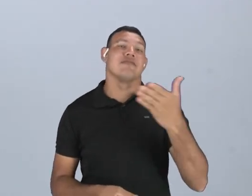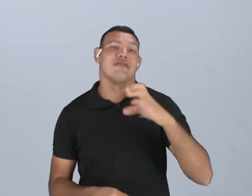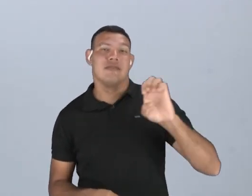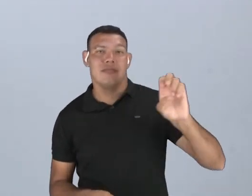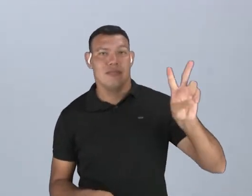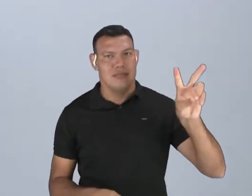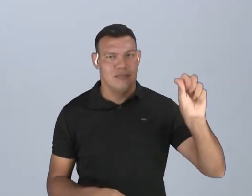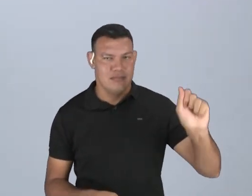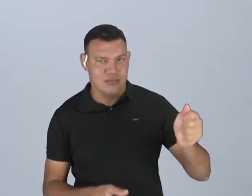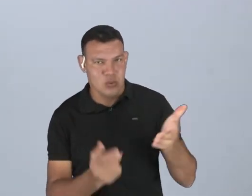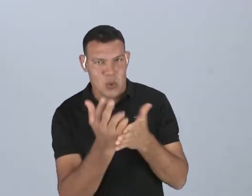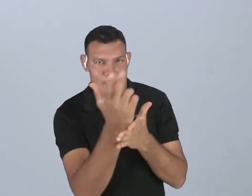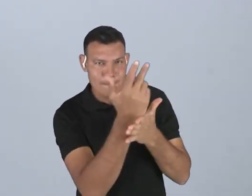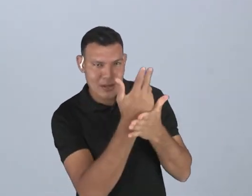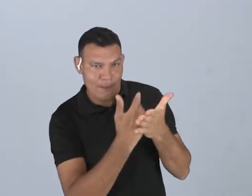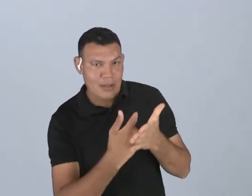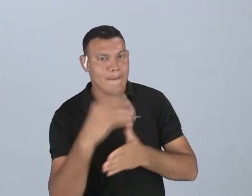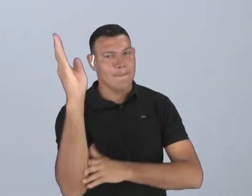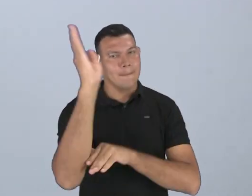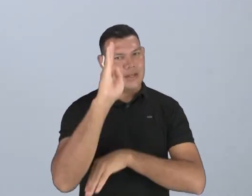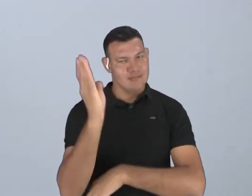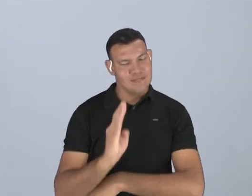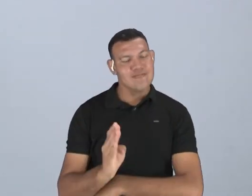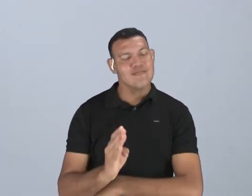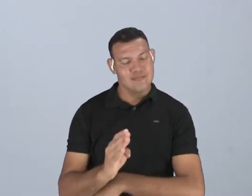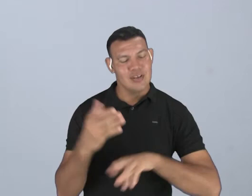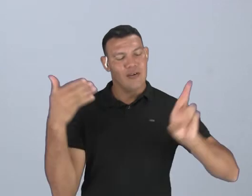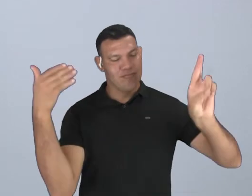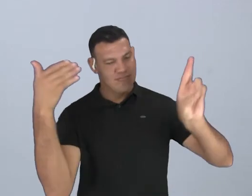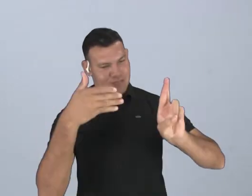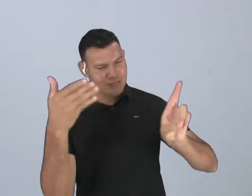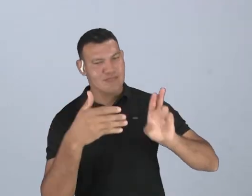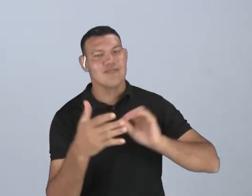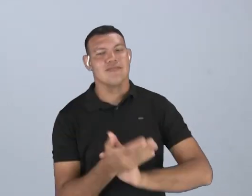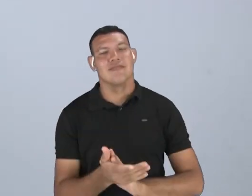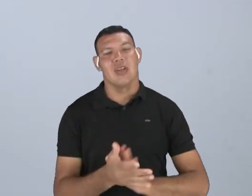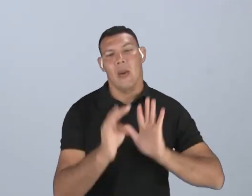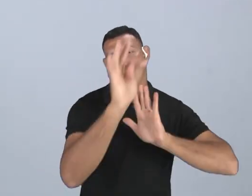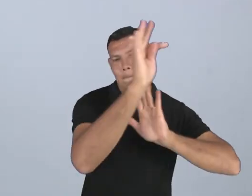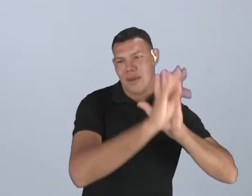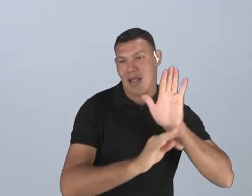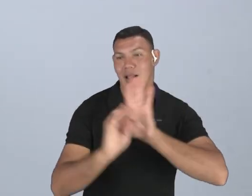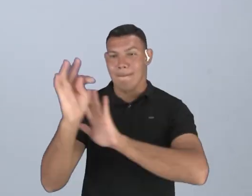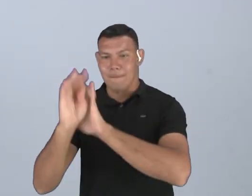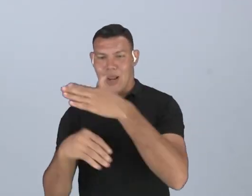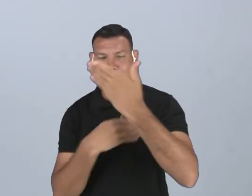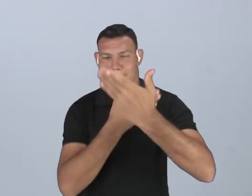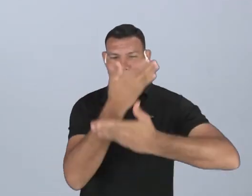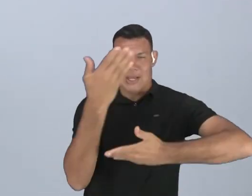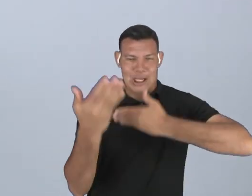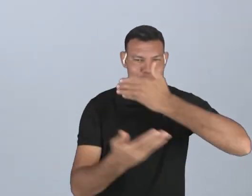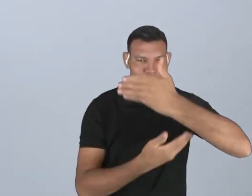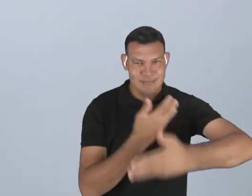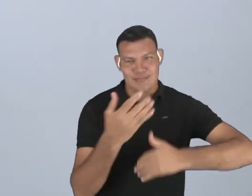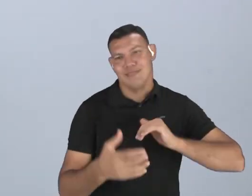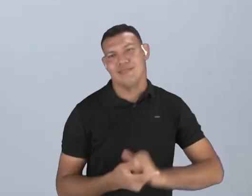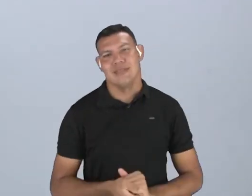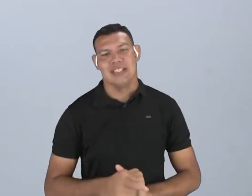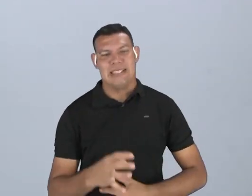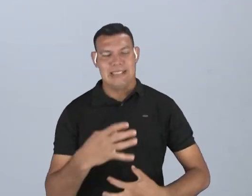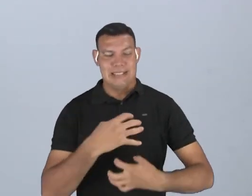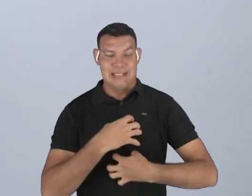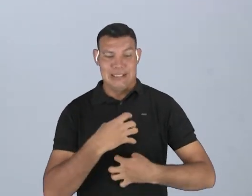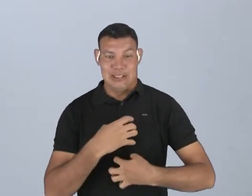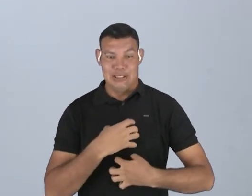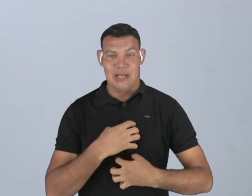cartunista brasileiro, fez a gente lembrar com essa intertextualidade. E a mania, a marca